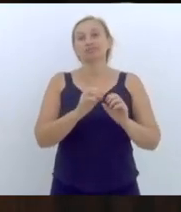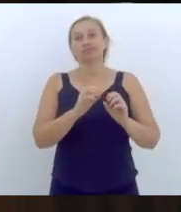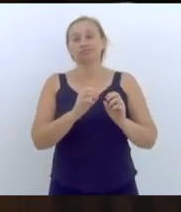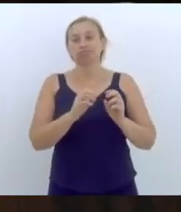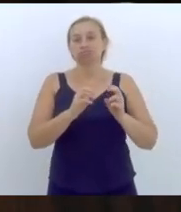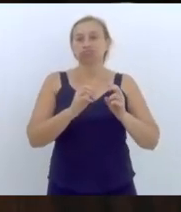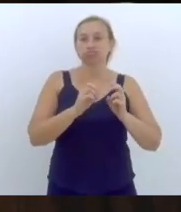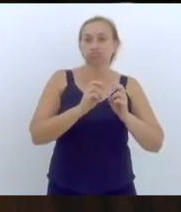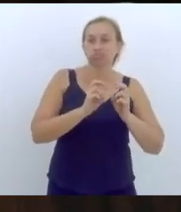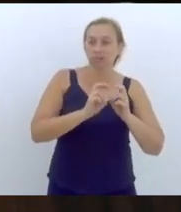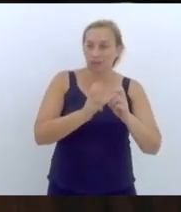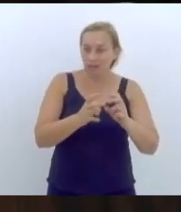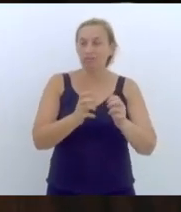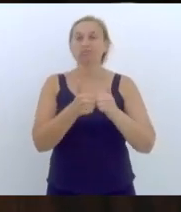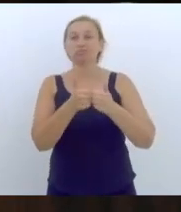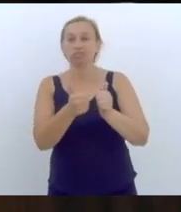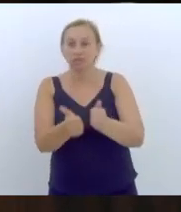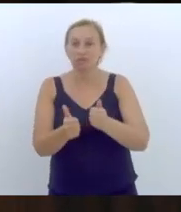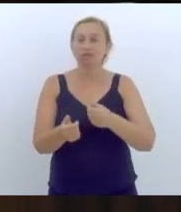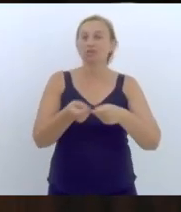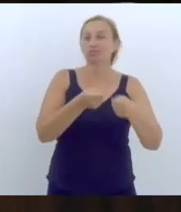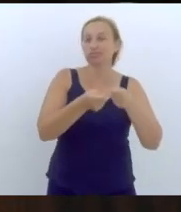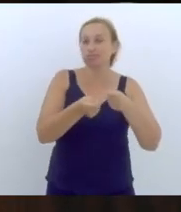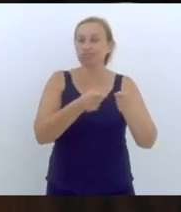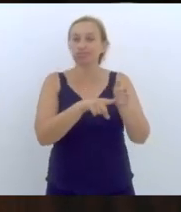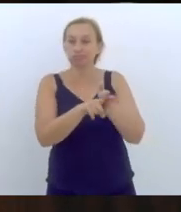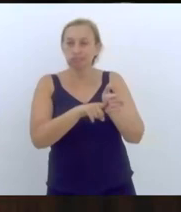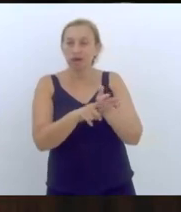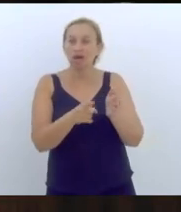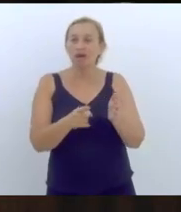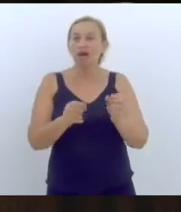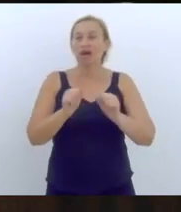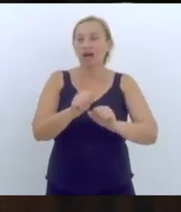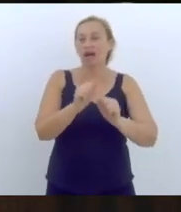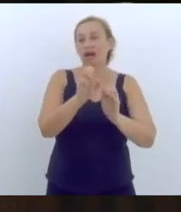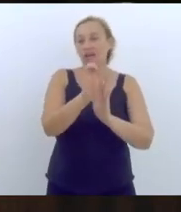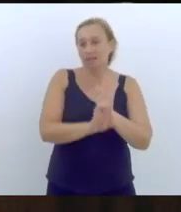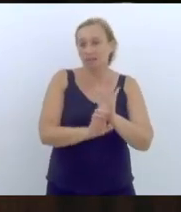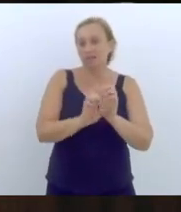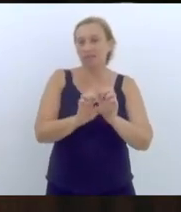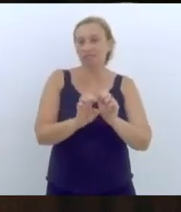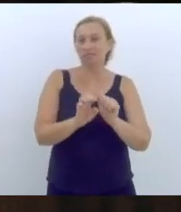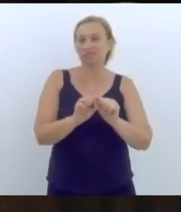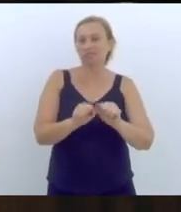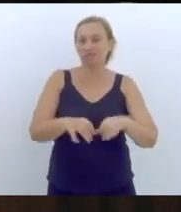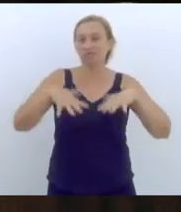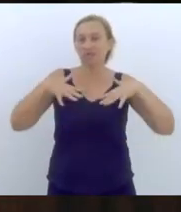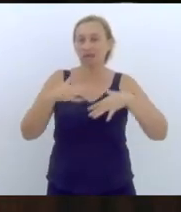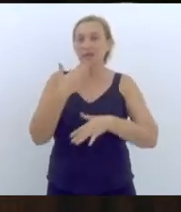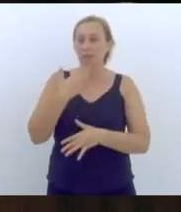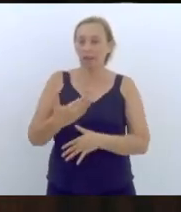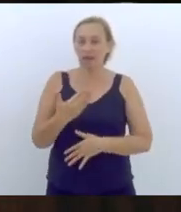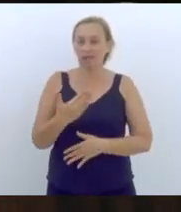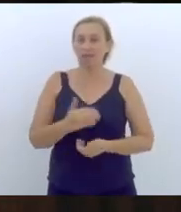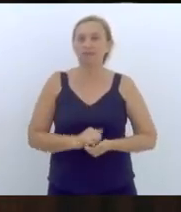de Orçamento, Finanças, Fiscalização Financeira e Controle. As emendas de plenário solicito... Para emitir parecer pela Comissão